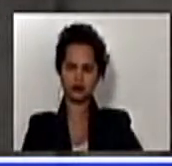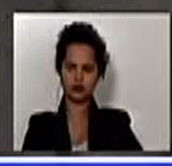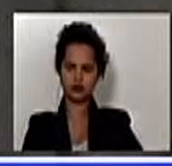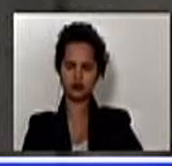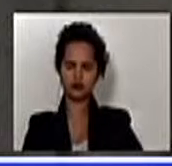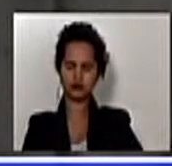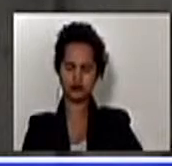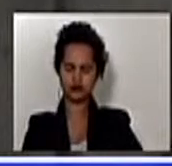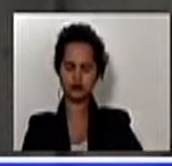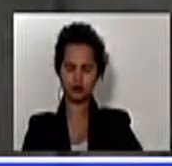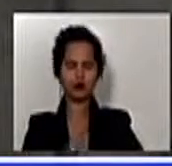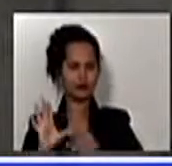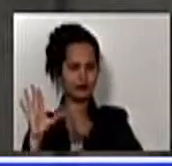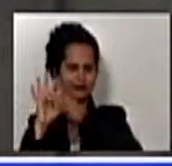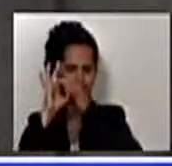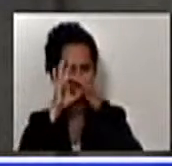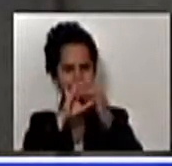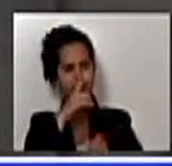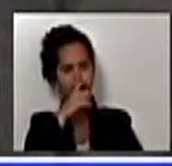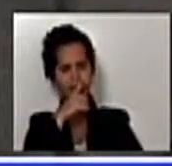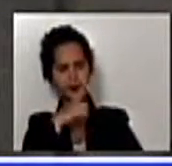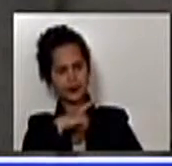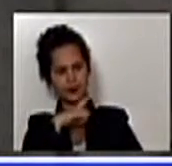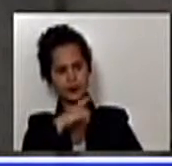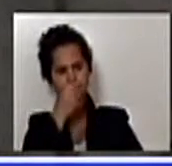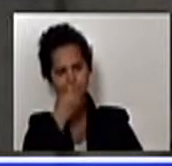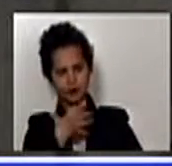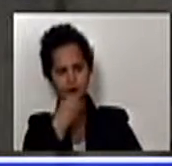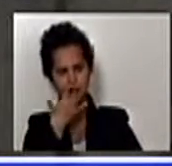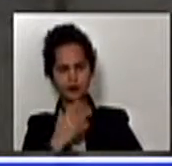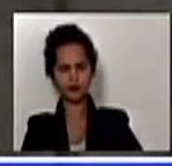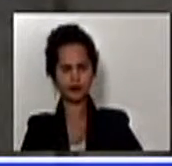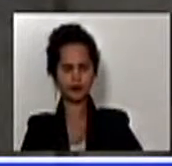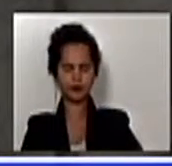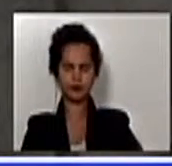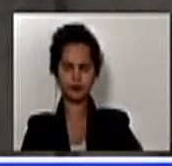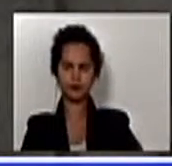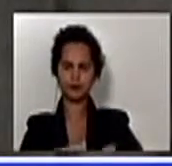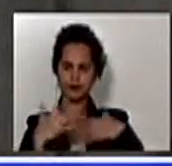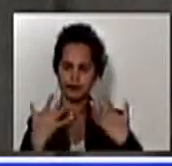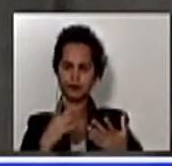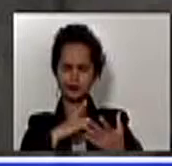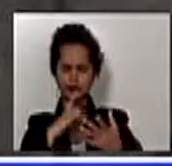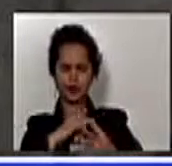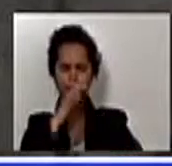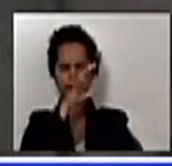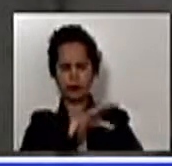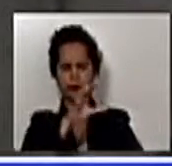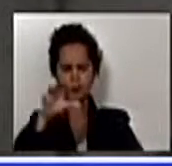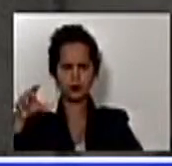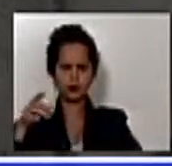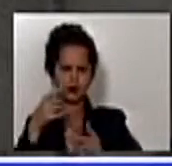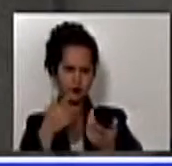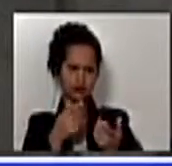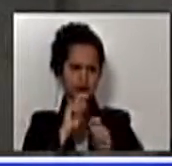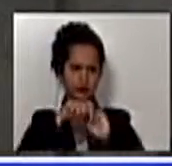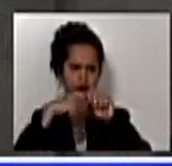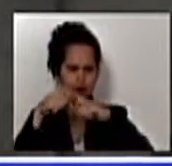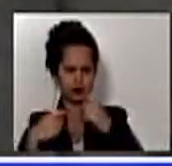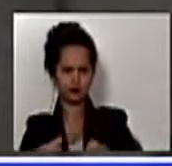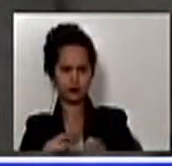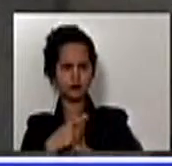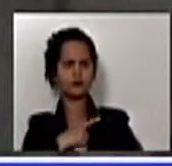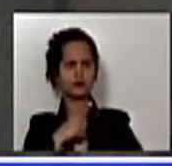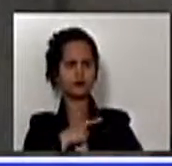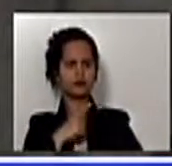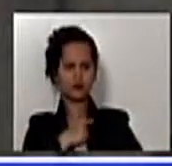nessa linha, né? Na verdade, é o tipo de arrecadação que é feito. E aí envolve todos os setores da economia. Mas a substituição tributária